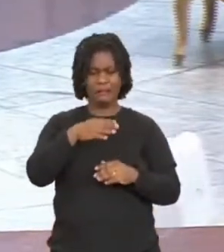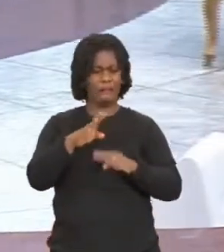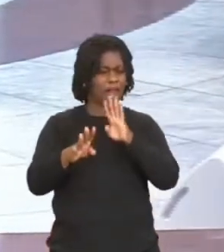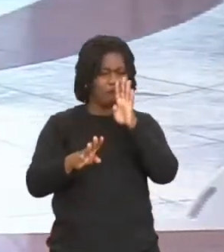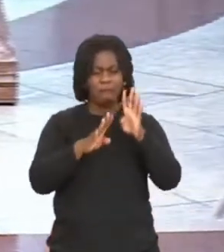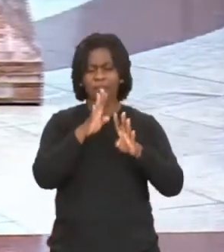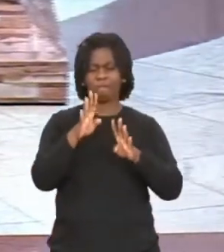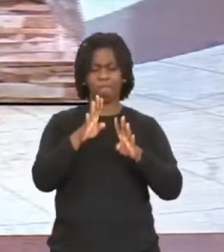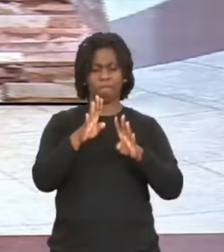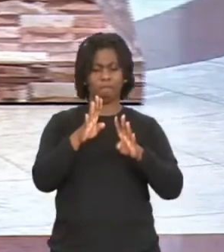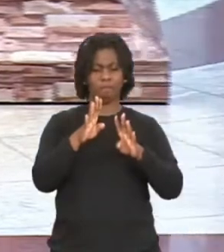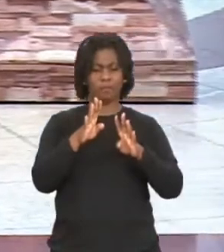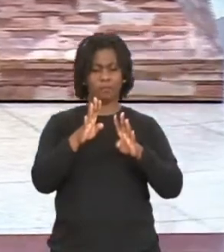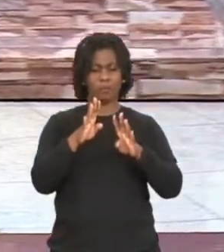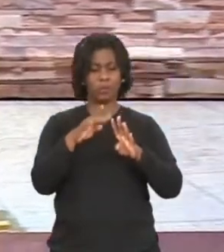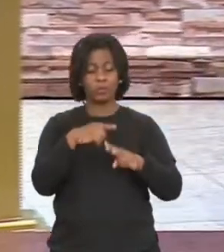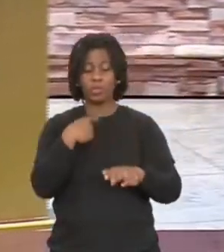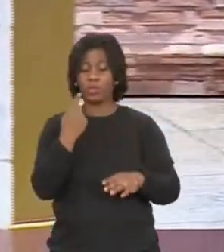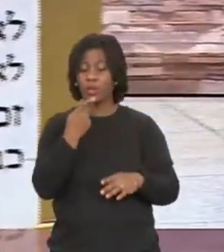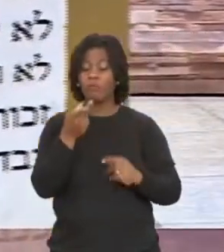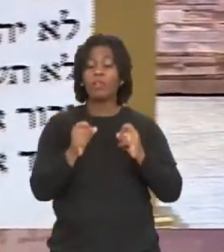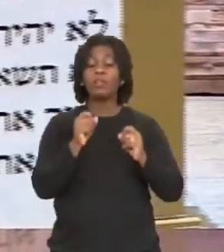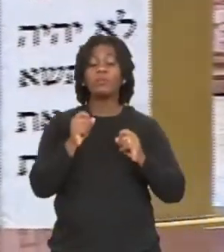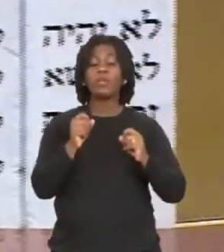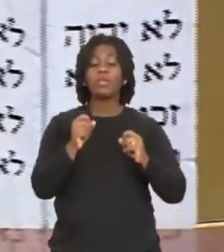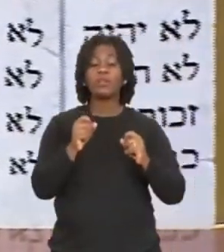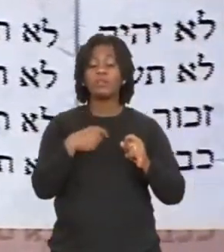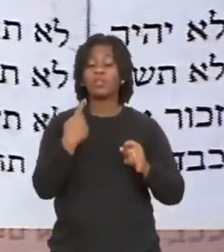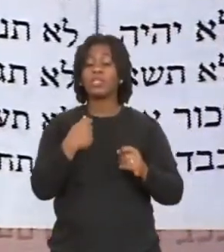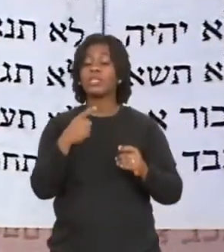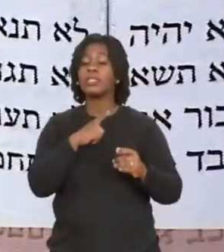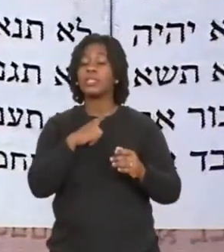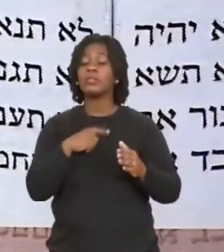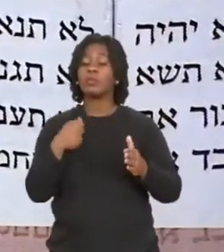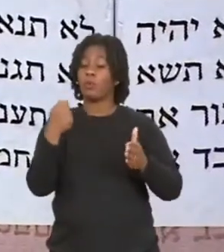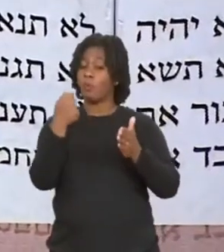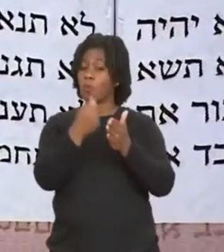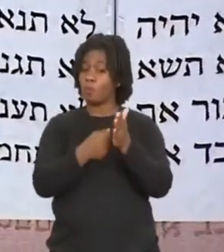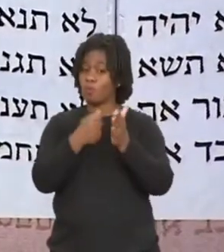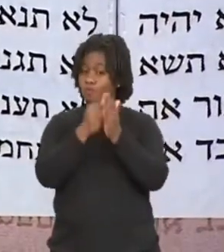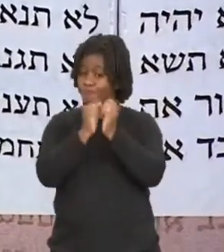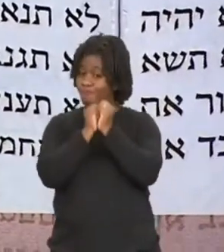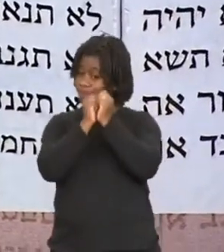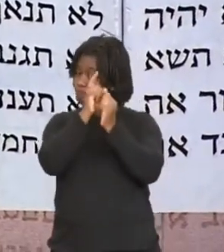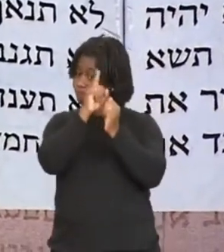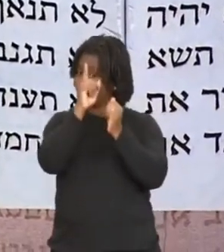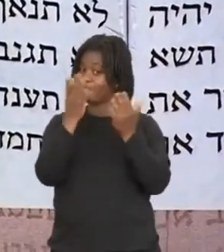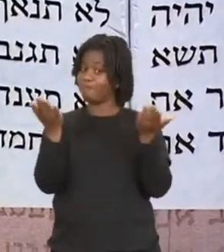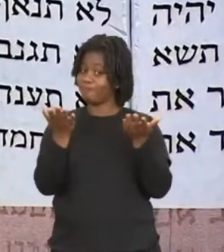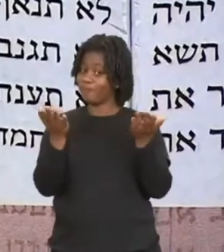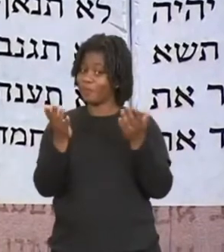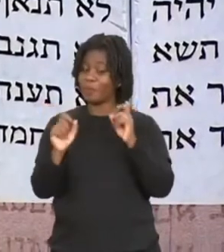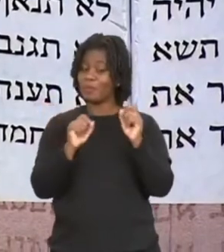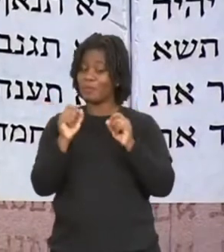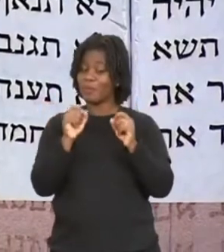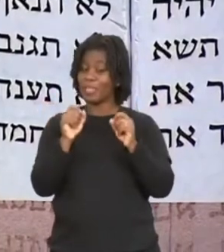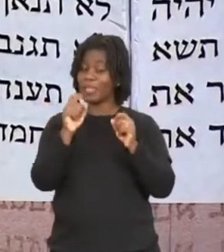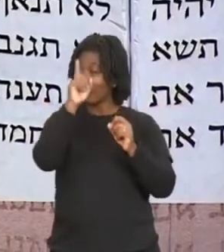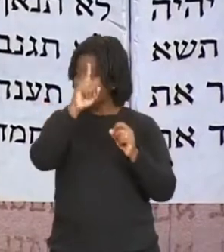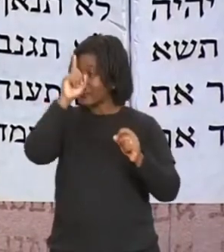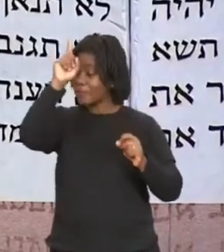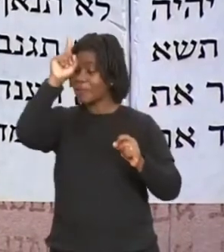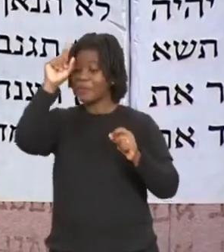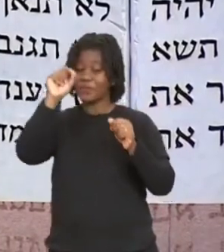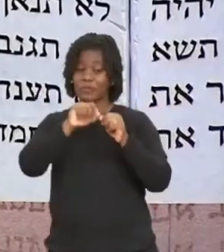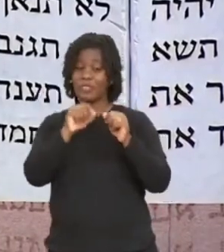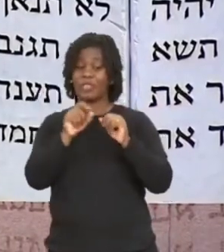Nós falamos que nós teríamos a luta com Deus hoje, para que Deus fizesse